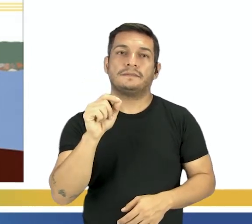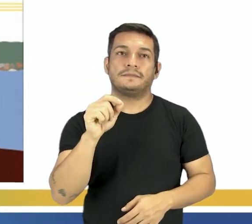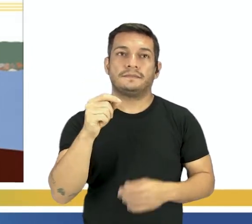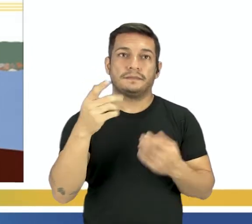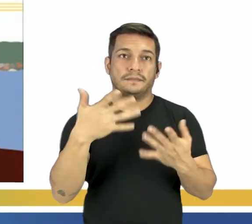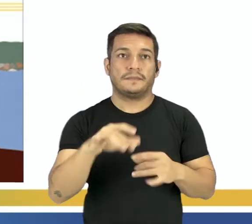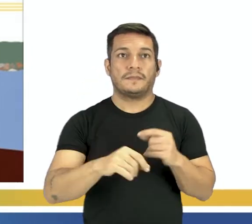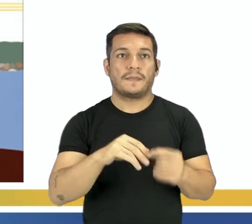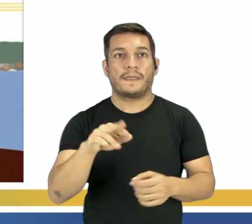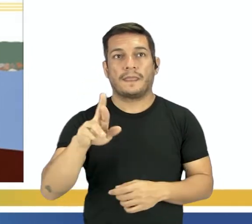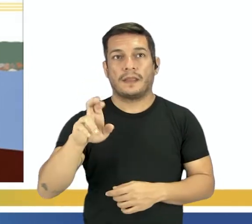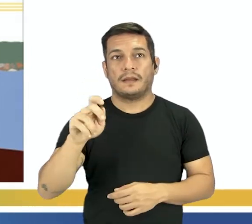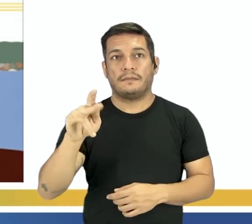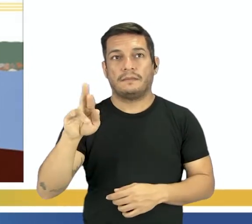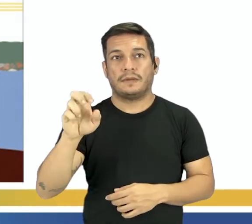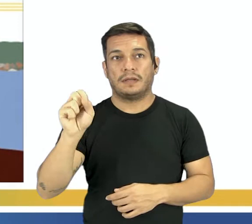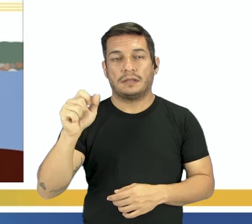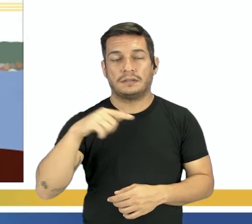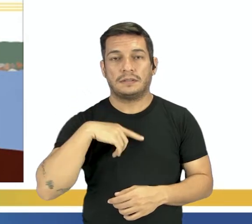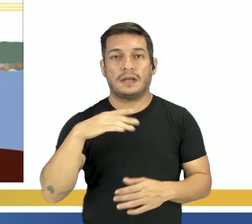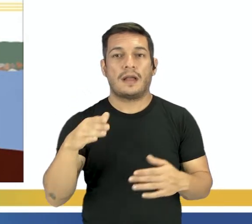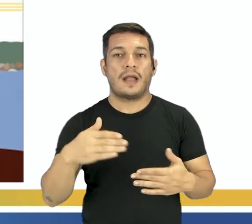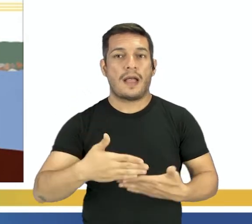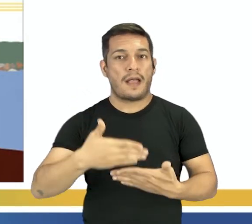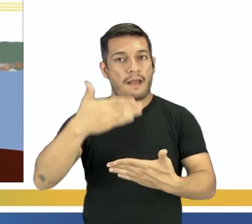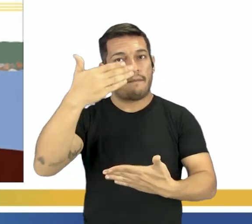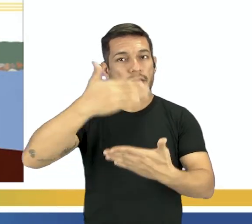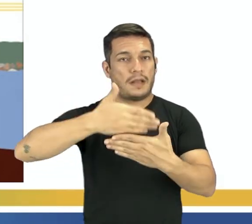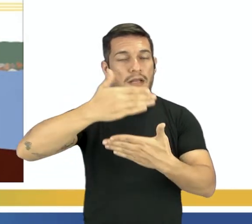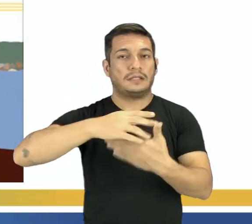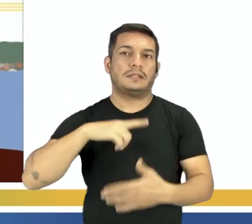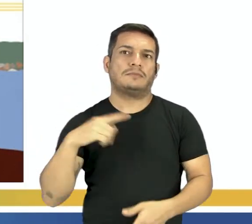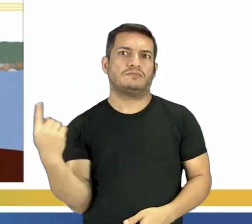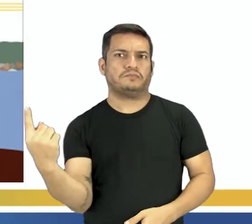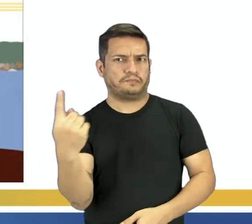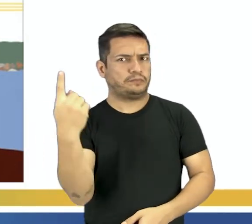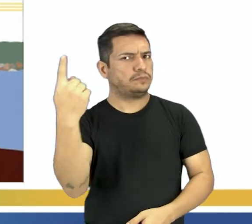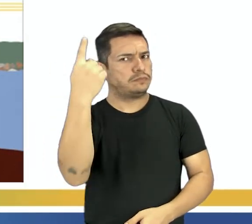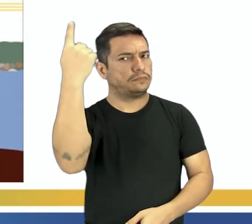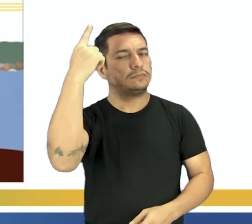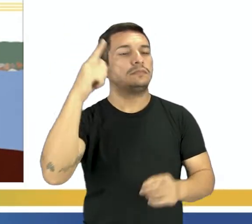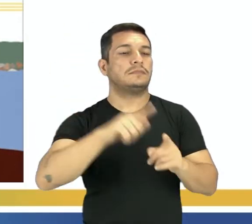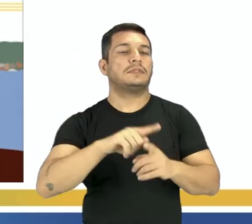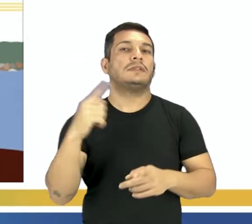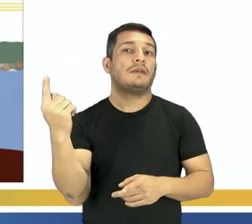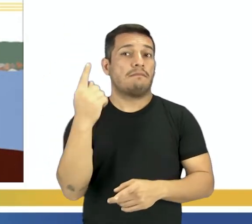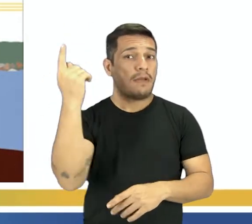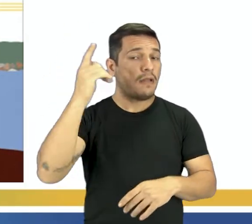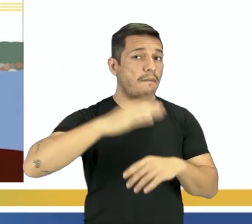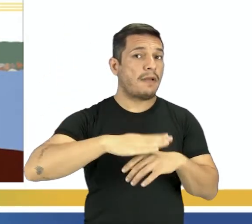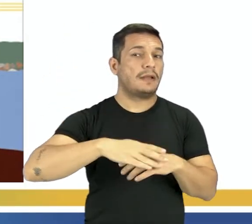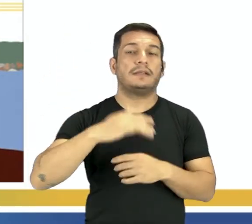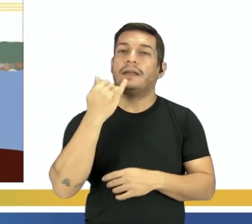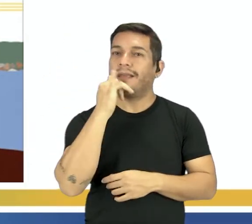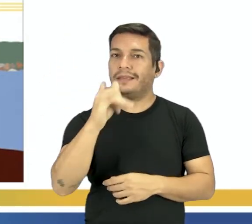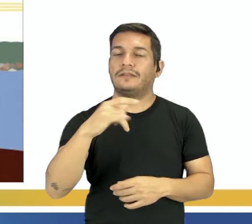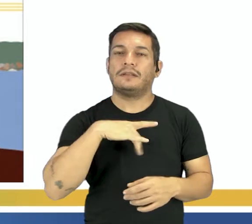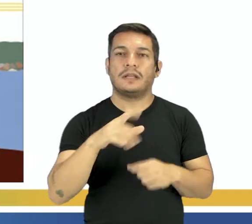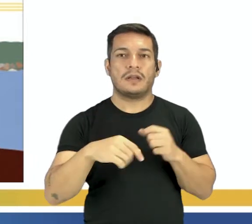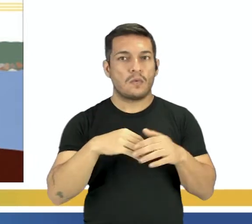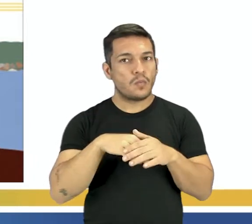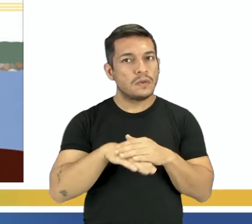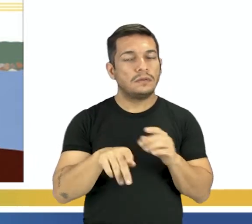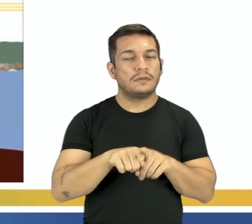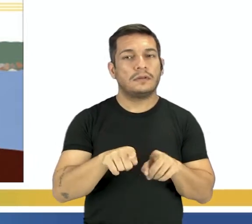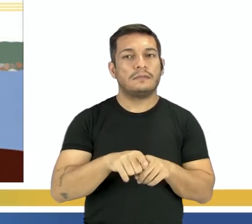faz a represa na usina, o que acontece? Essas barragens têm grandes alturas. E quanto maior a altura, maior uma energia que está acumulada ali.